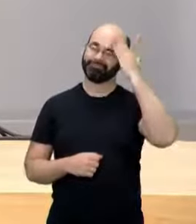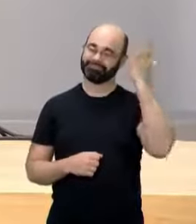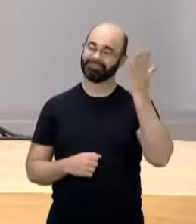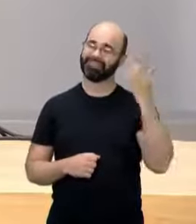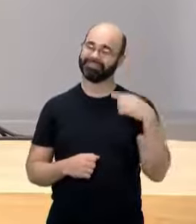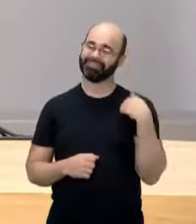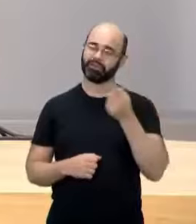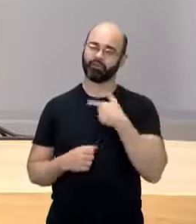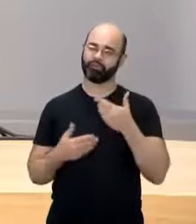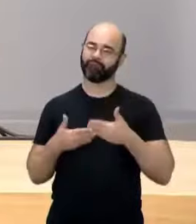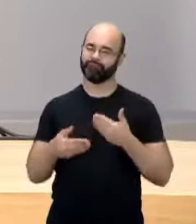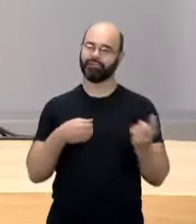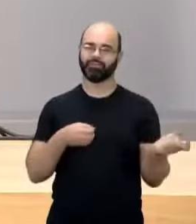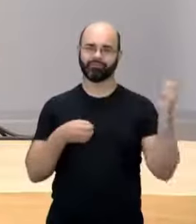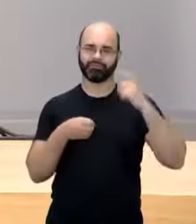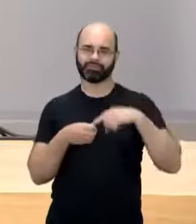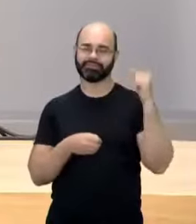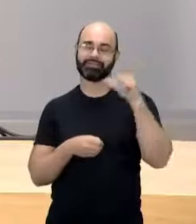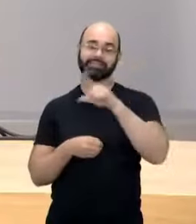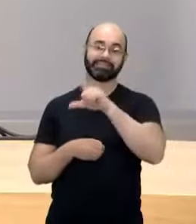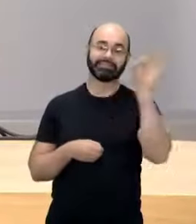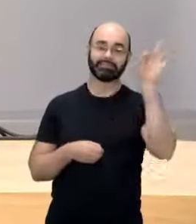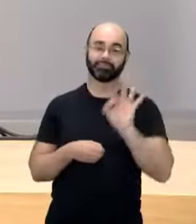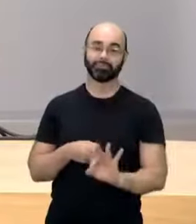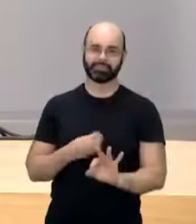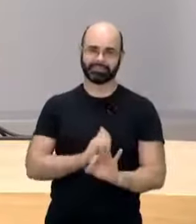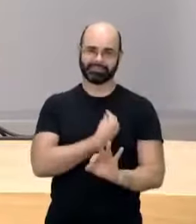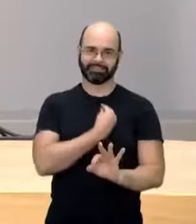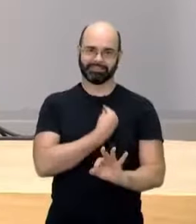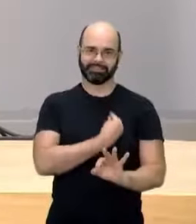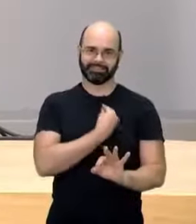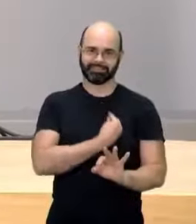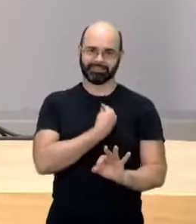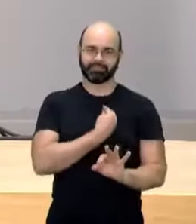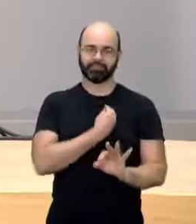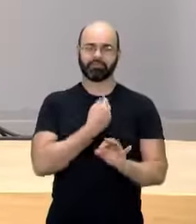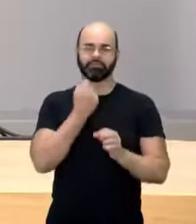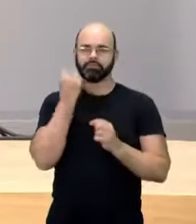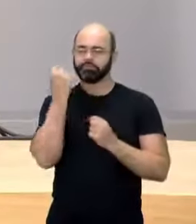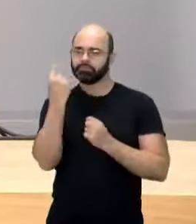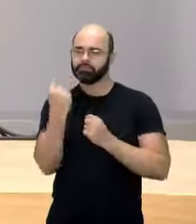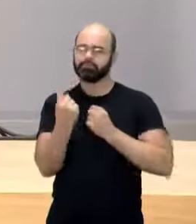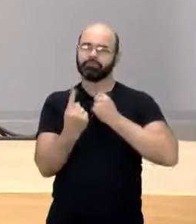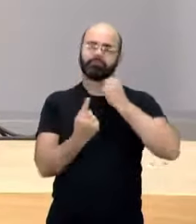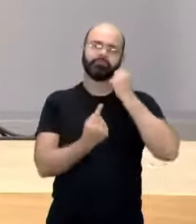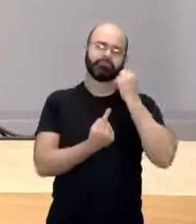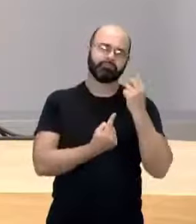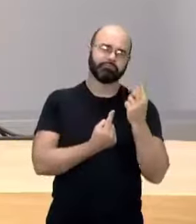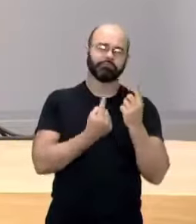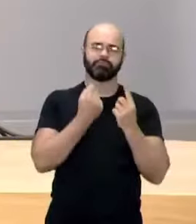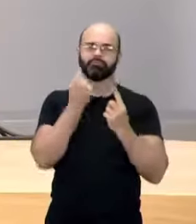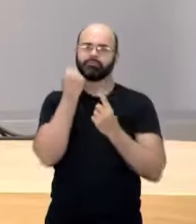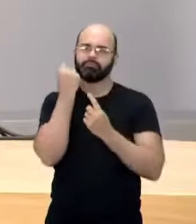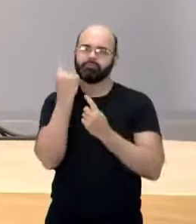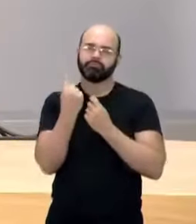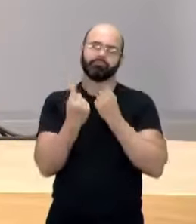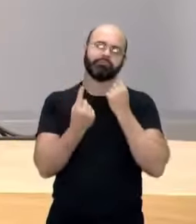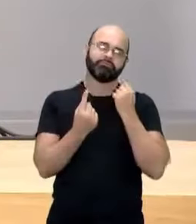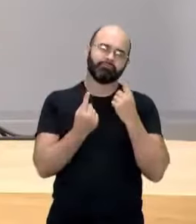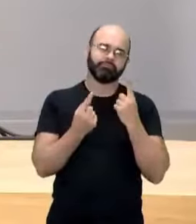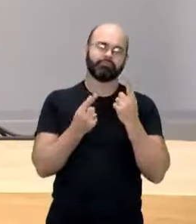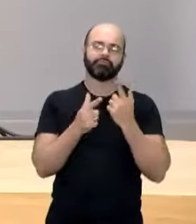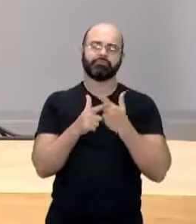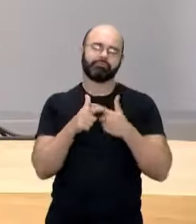hoje com esse retorno 100% presencial, somente com alguns casos muito pontuais. Então, para